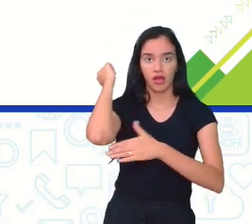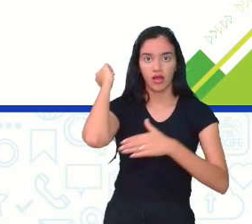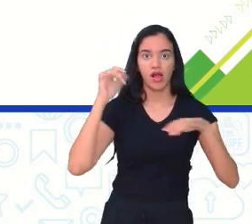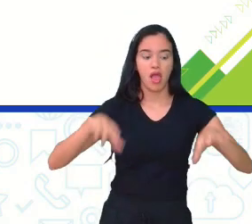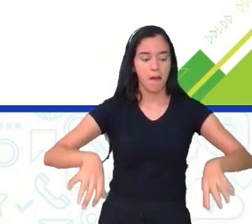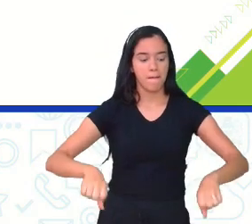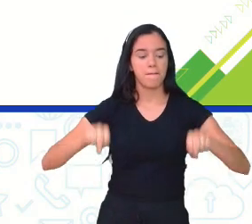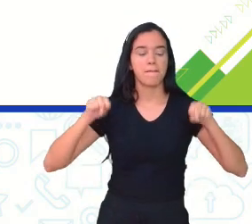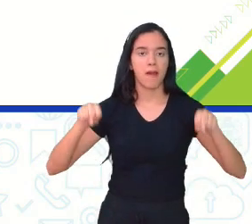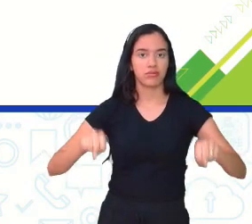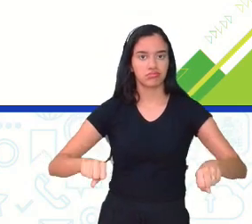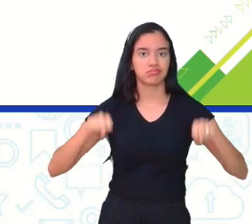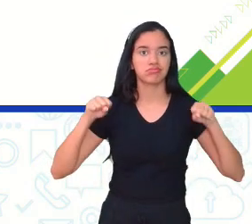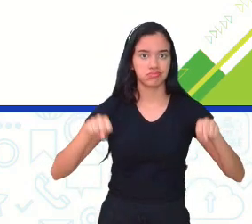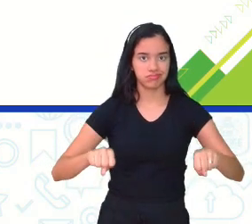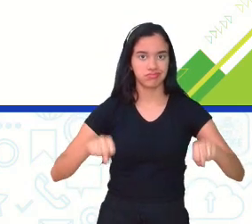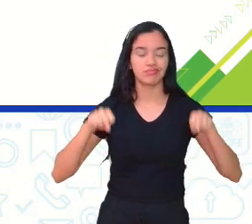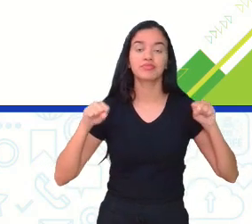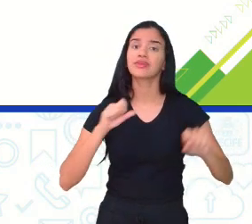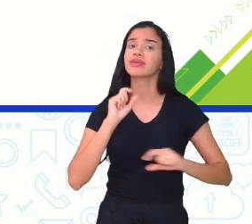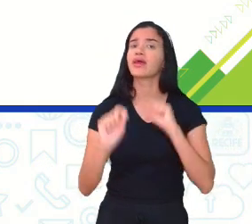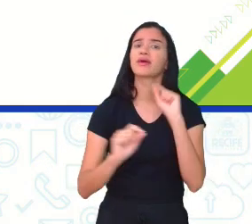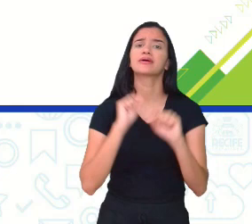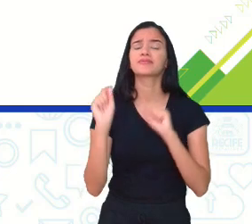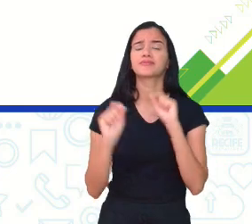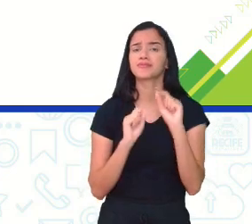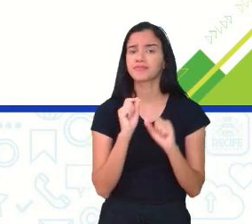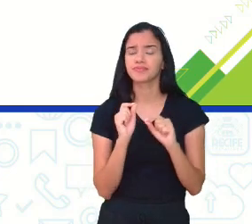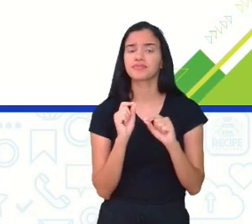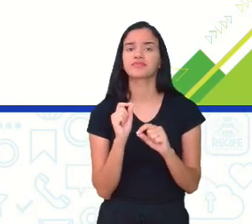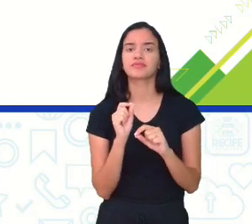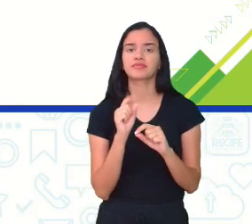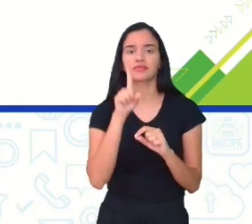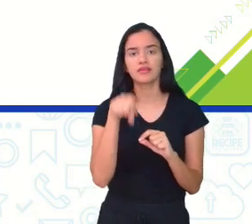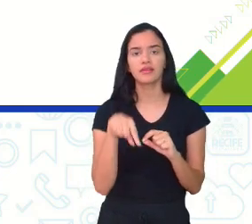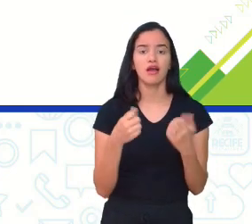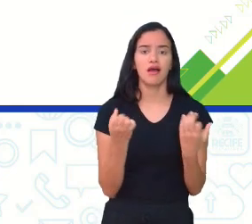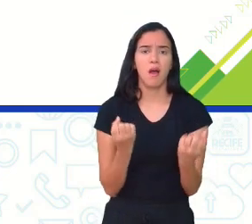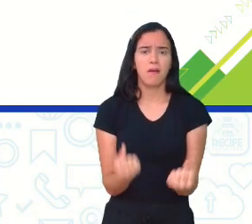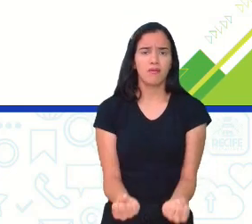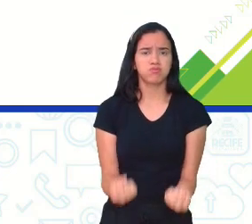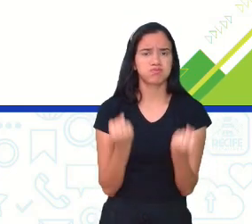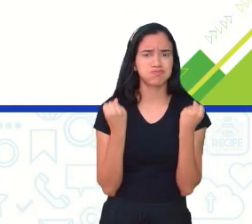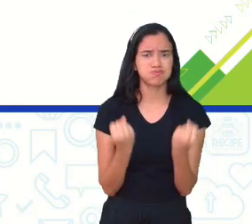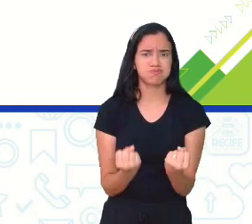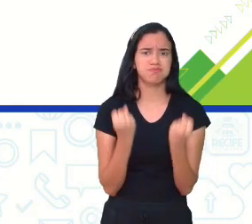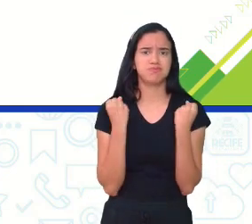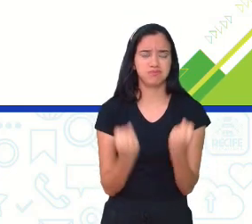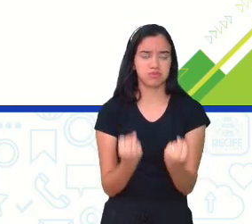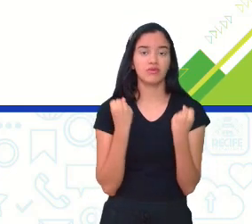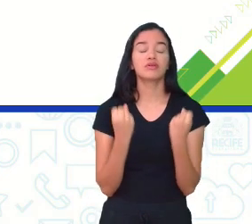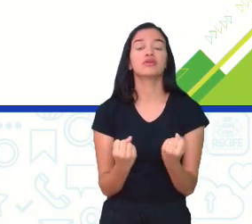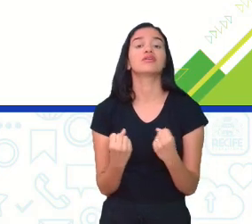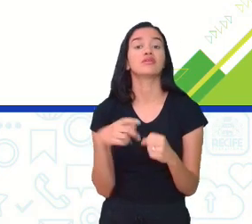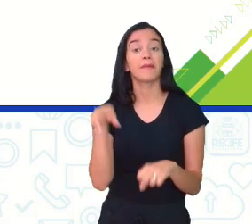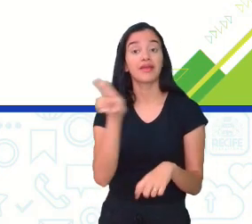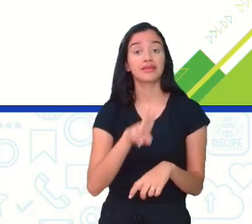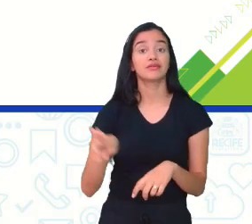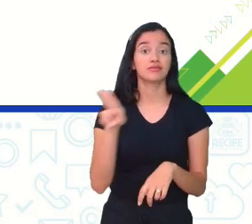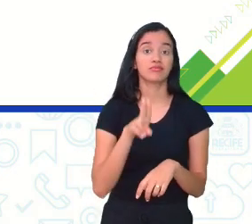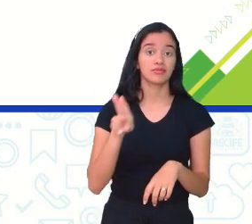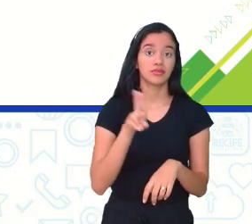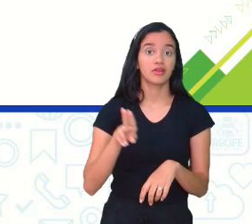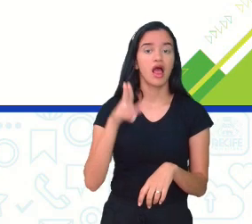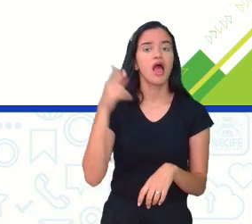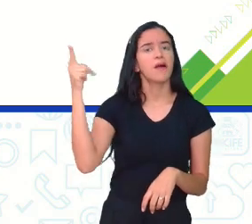de marinheiro, né? Que é nada mais do que suportar o peso do seu corpo, né? Utilizando aí